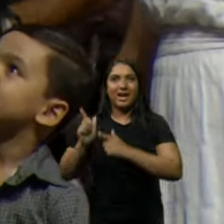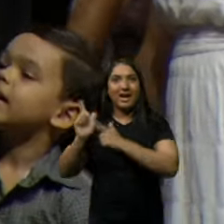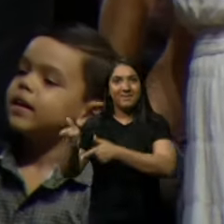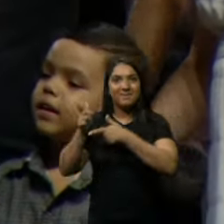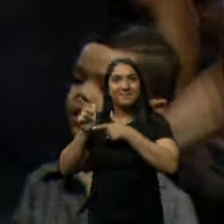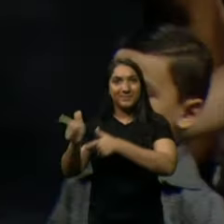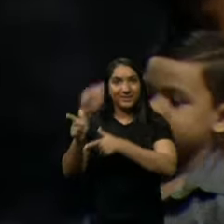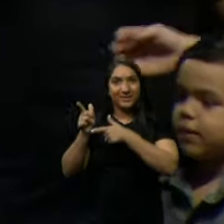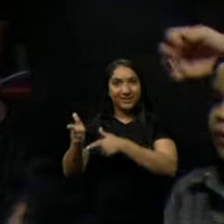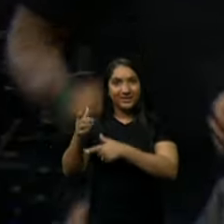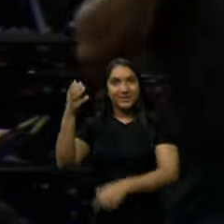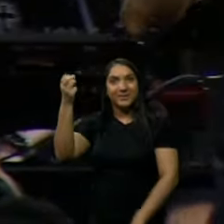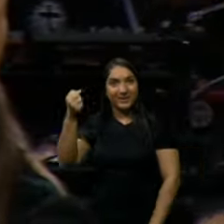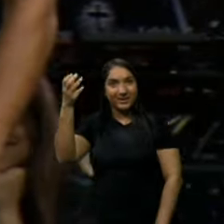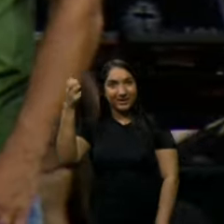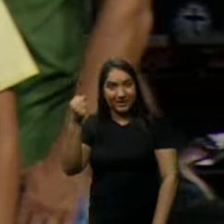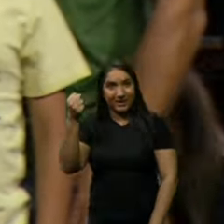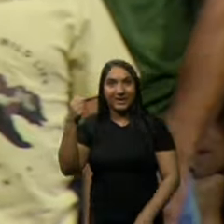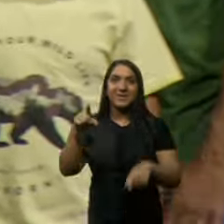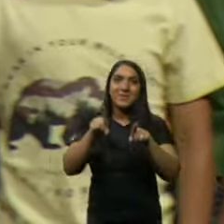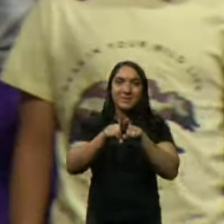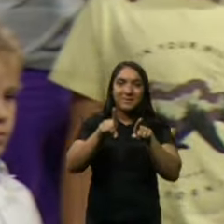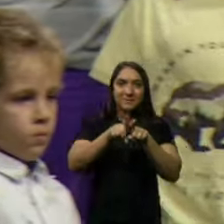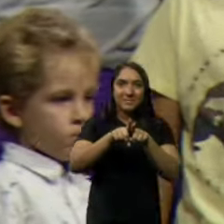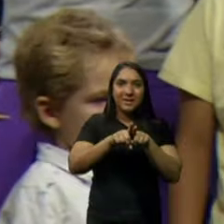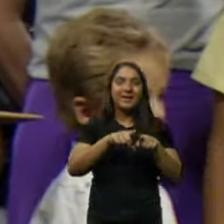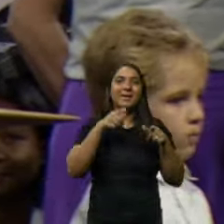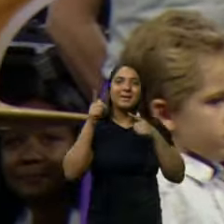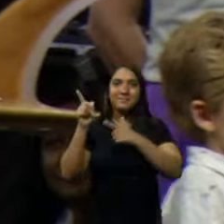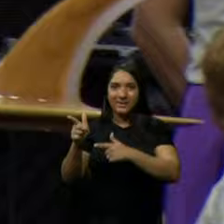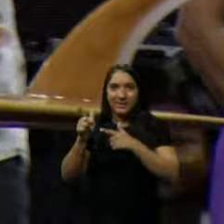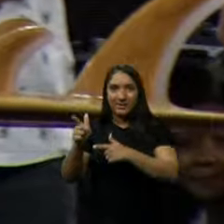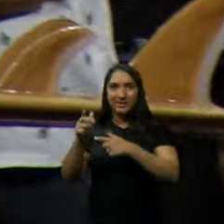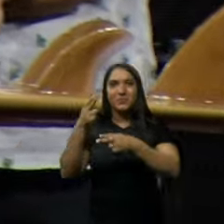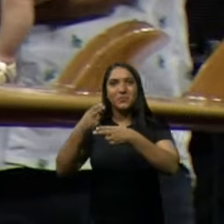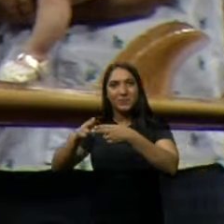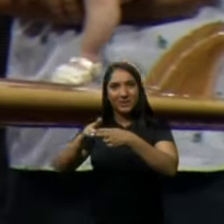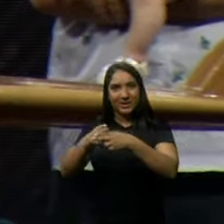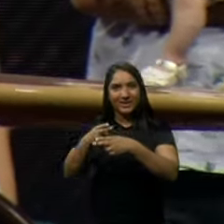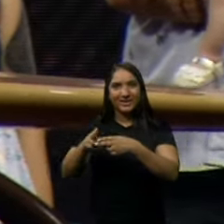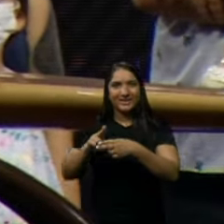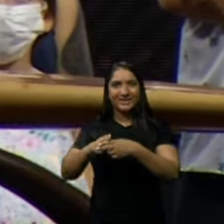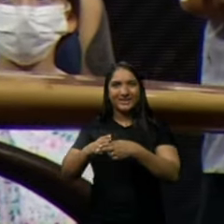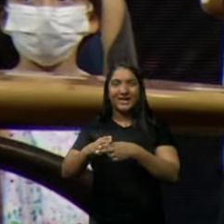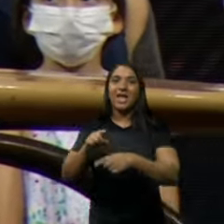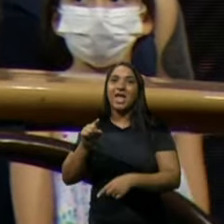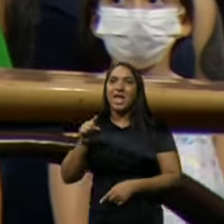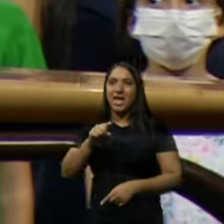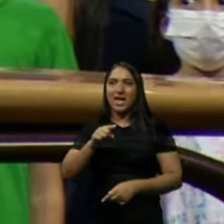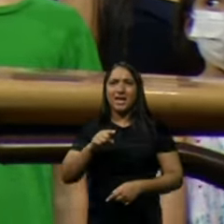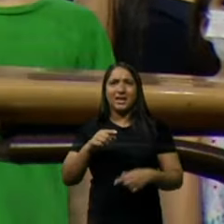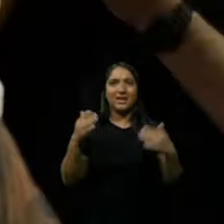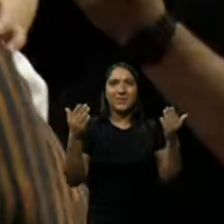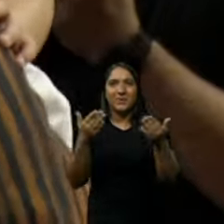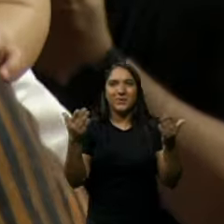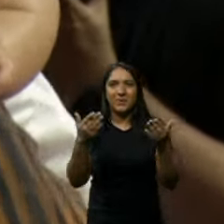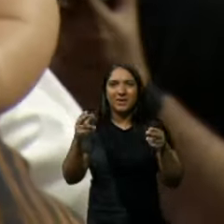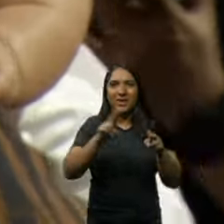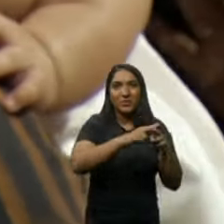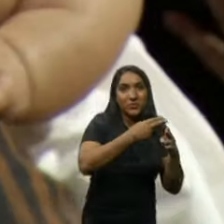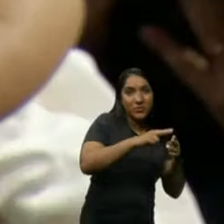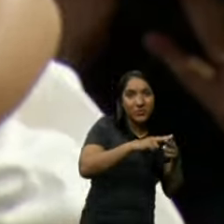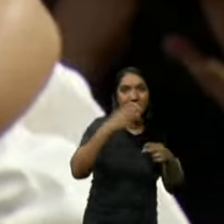e o chocolate o Inácio e nasceu essa bebezinha linda que achou qto é